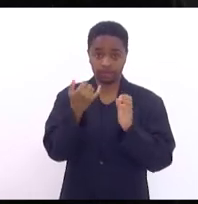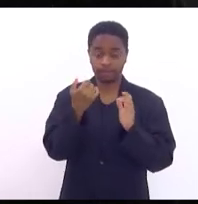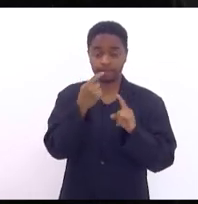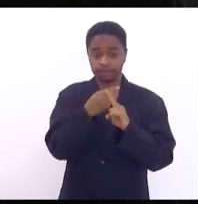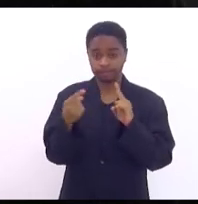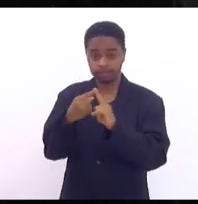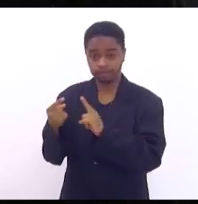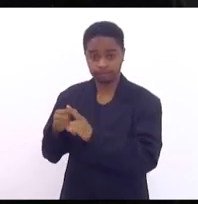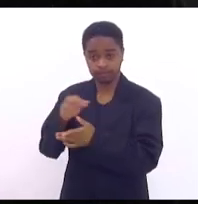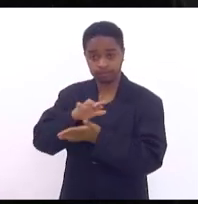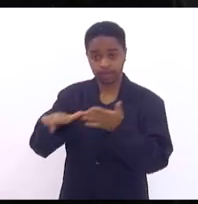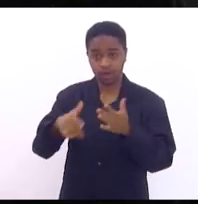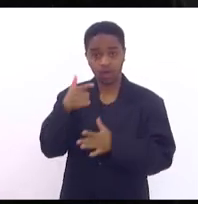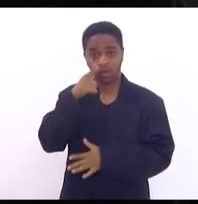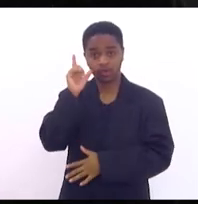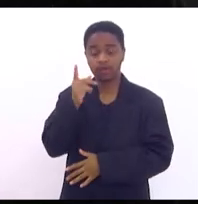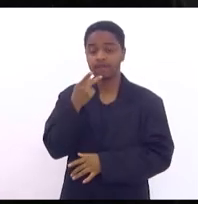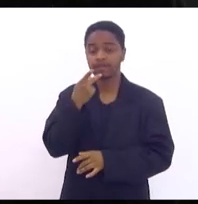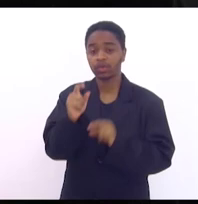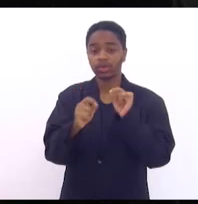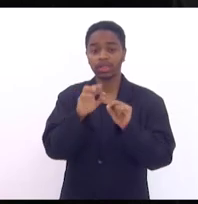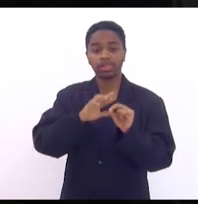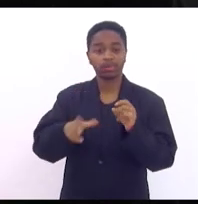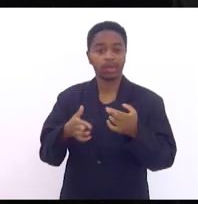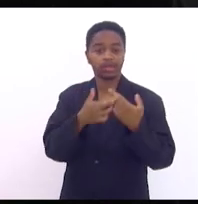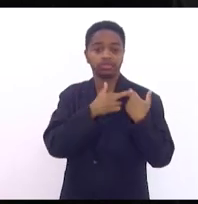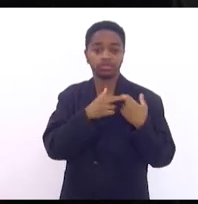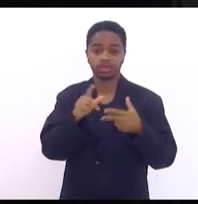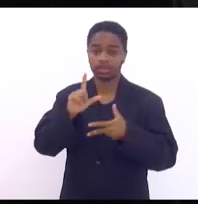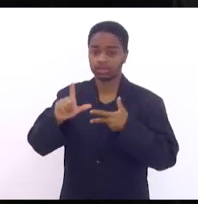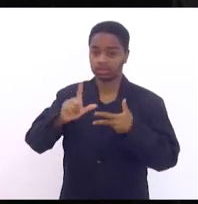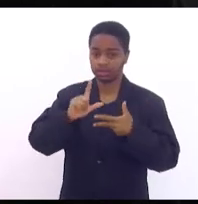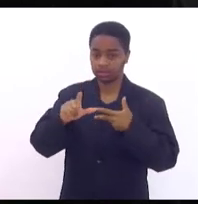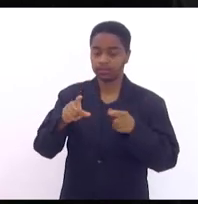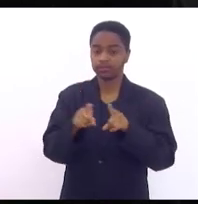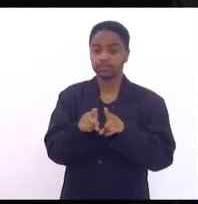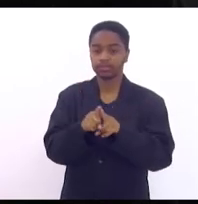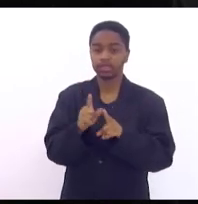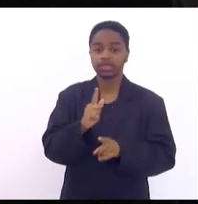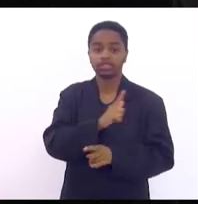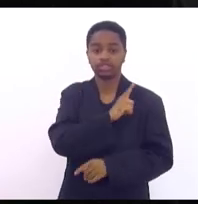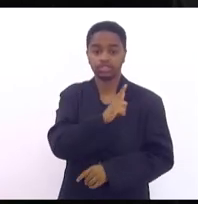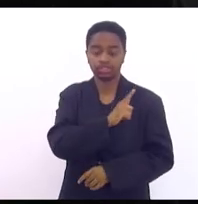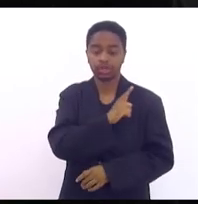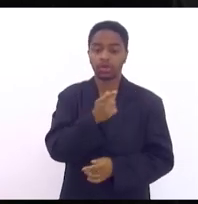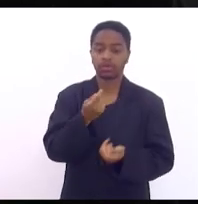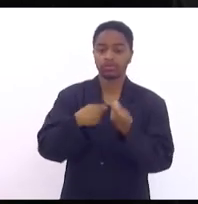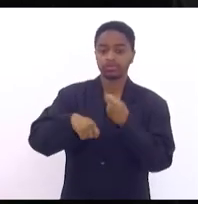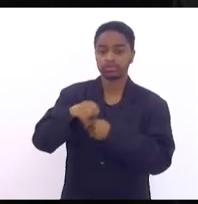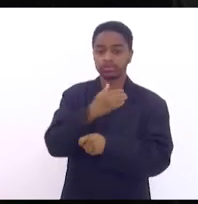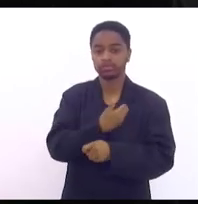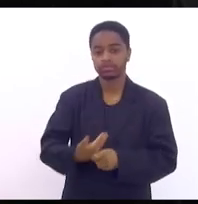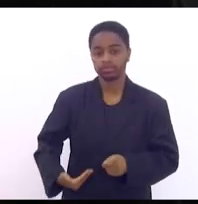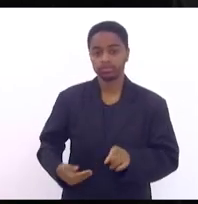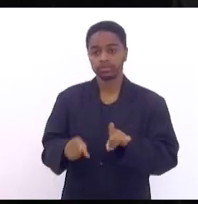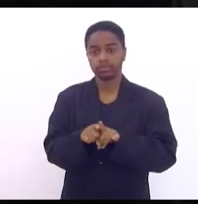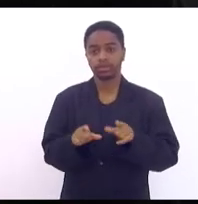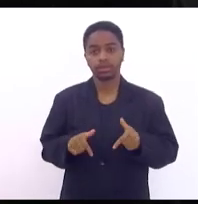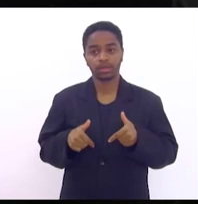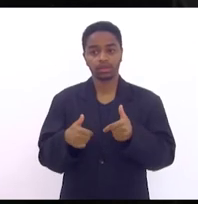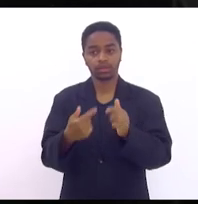que os projetos não eram competência do Legislativo. A gestão da administração pública e execução orçamentária